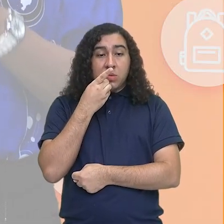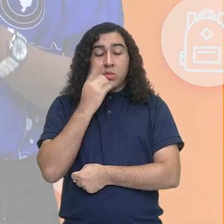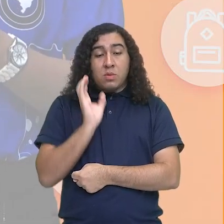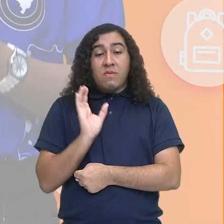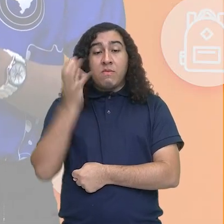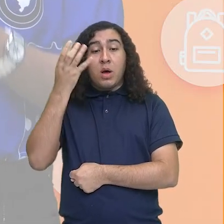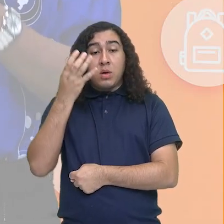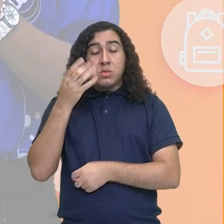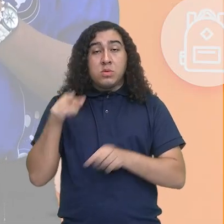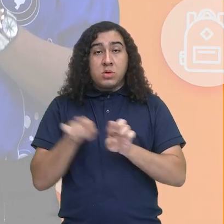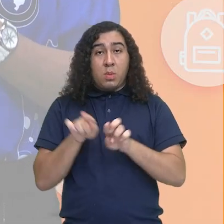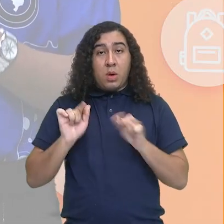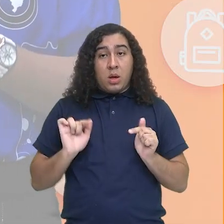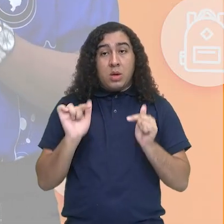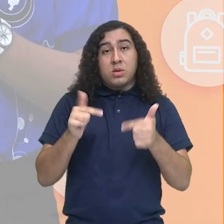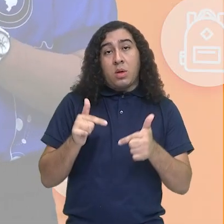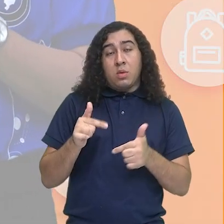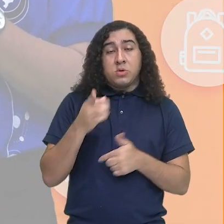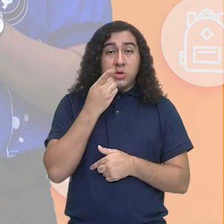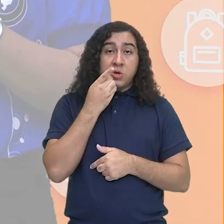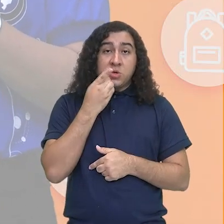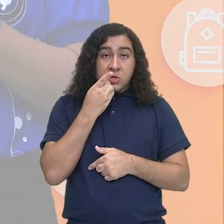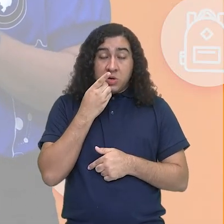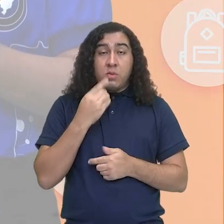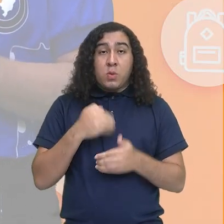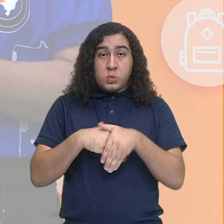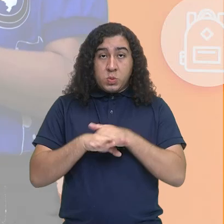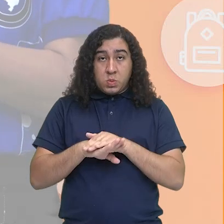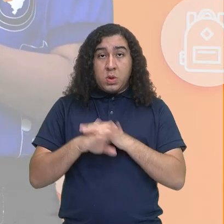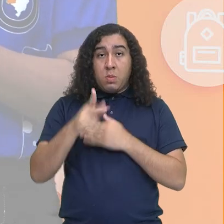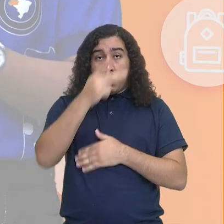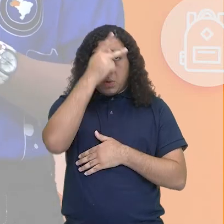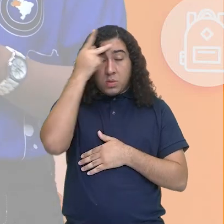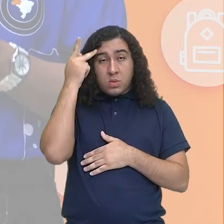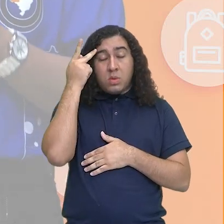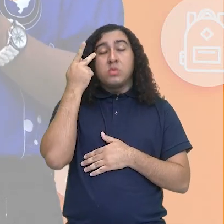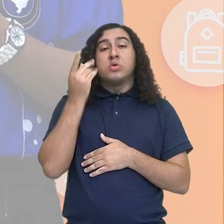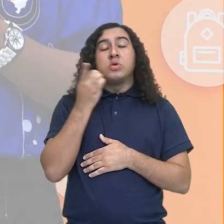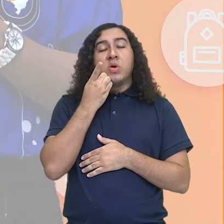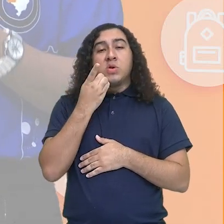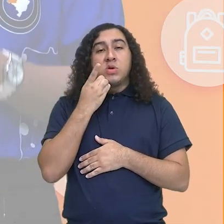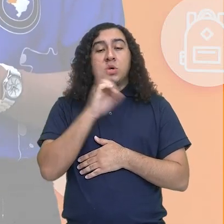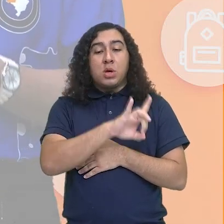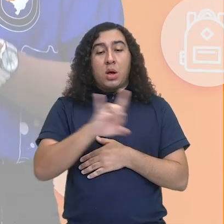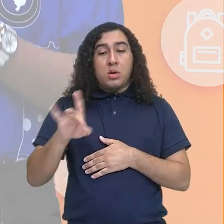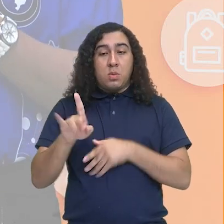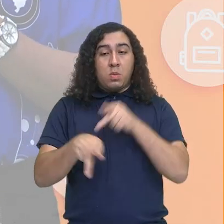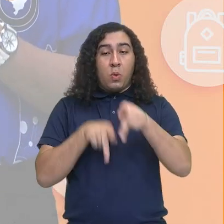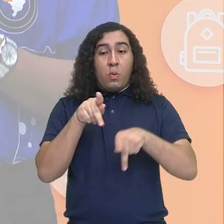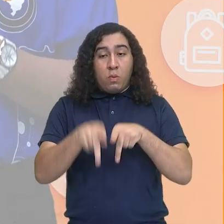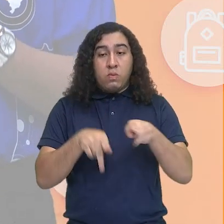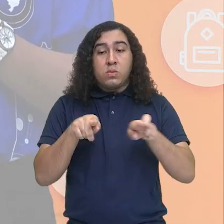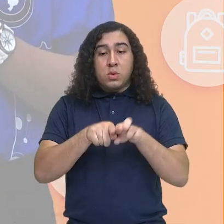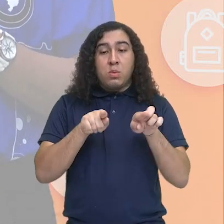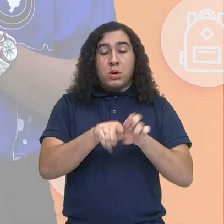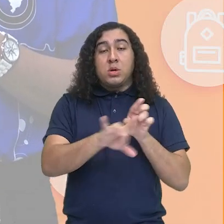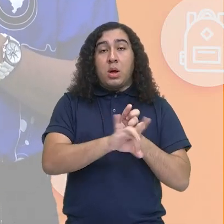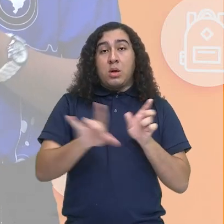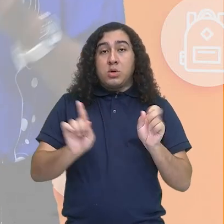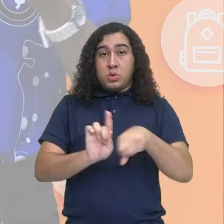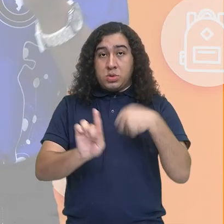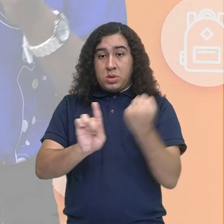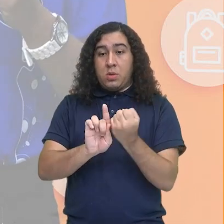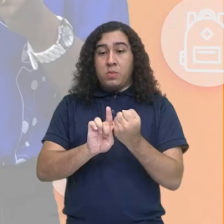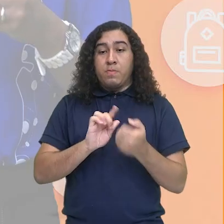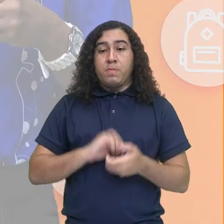os fatos e os atos das rotinas diárias de cada povo, de cada